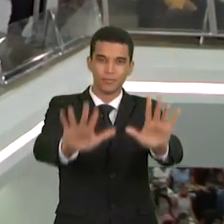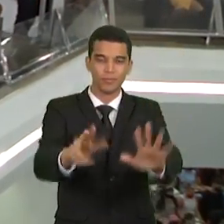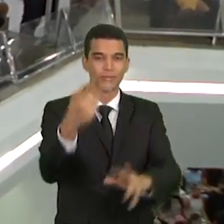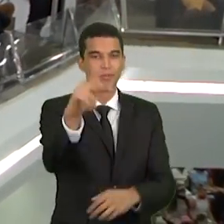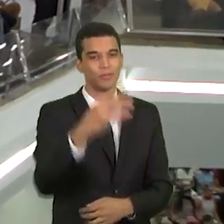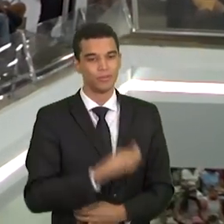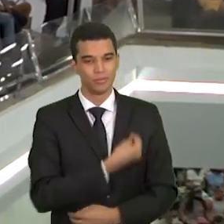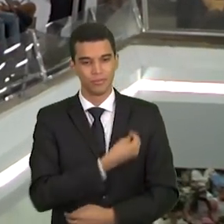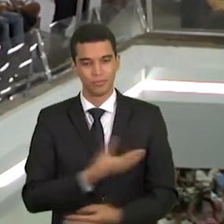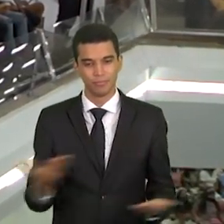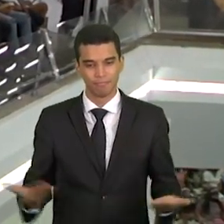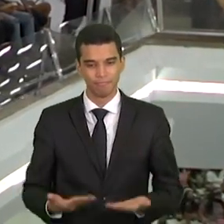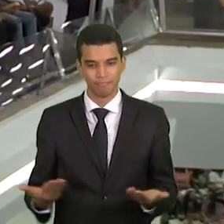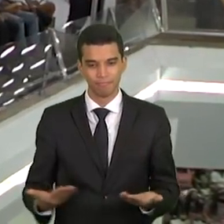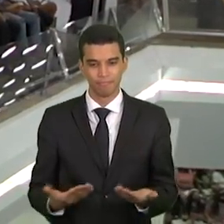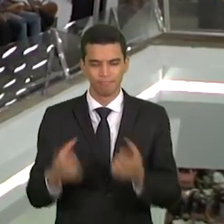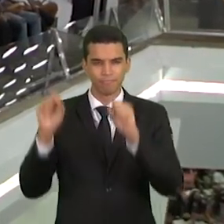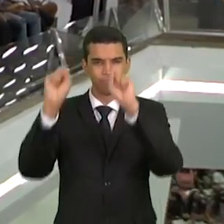Recebe.